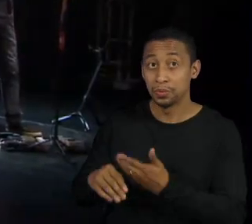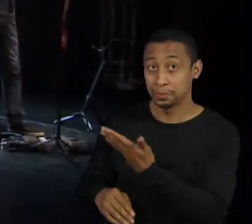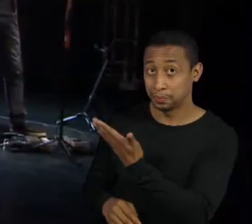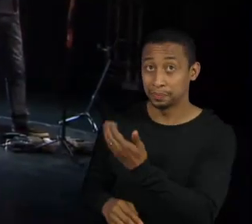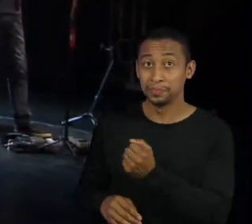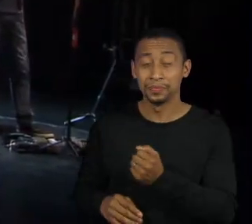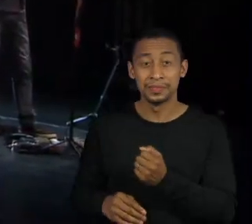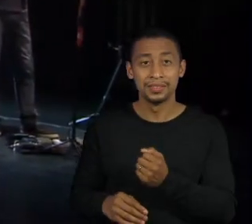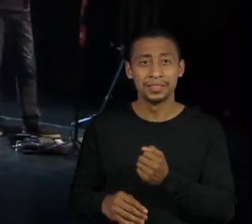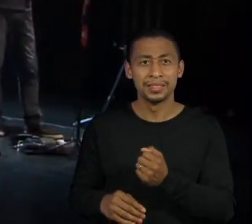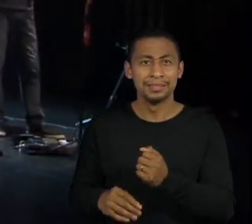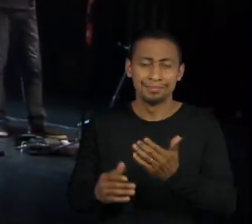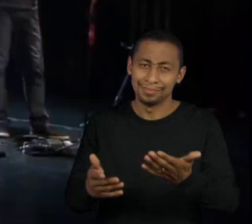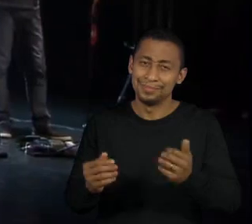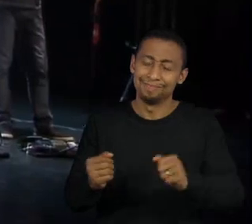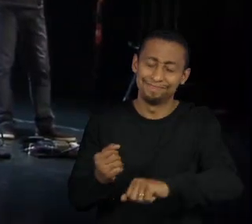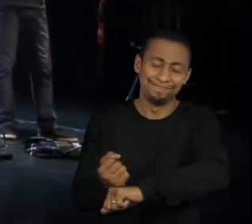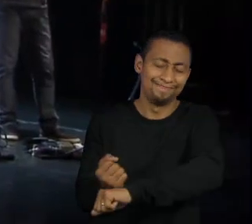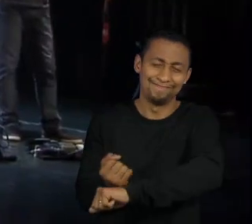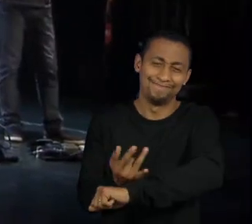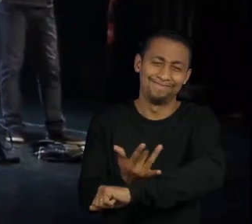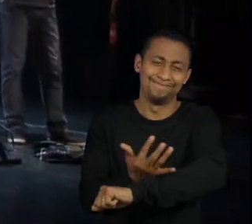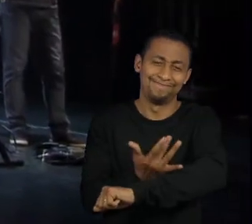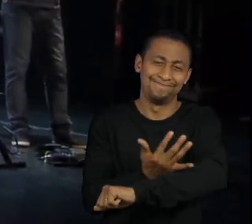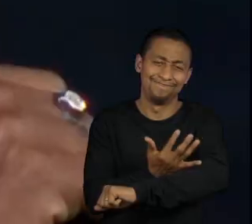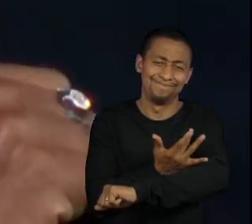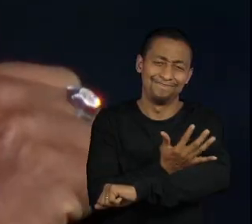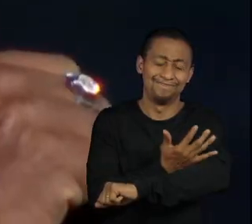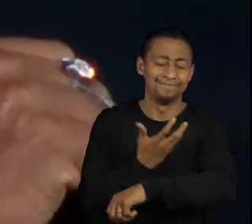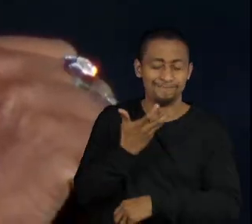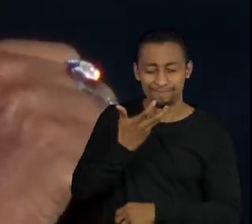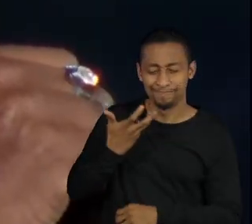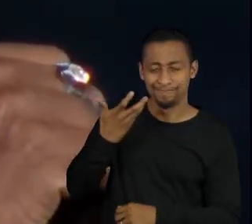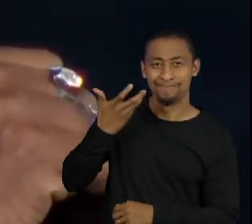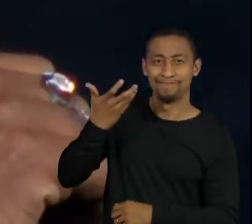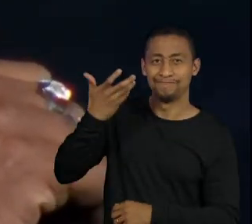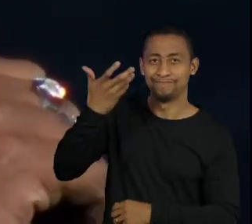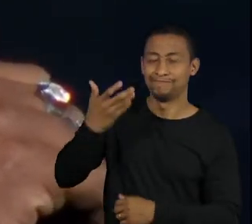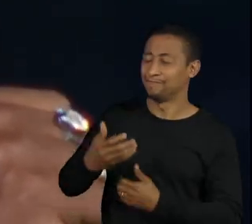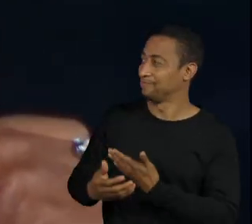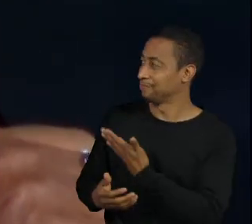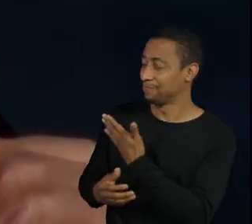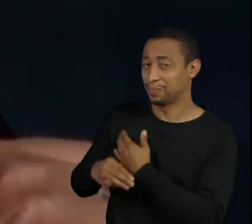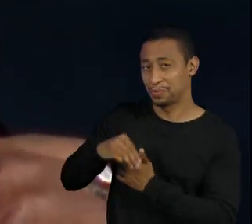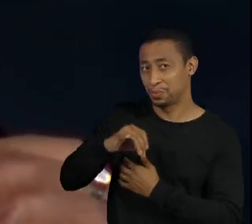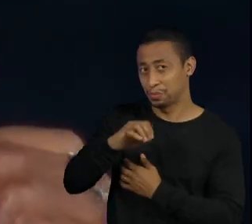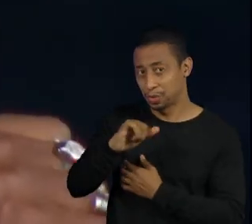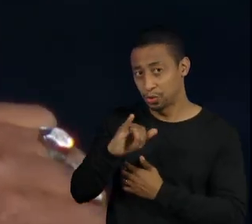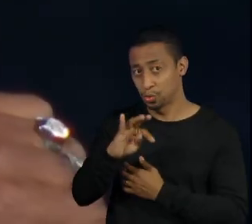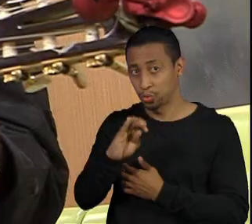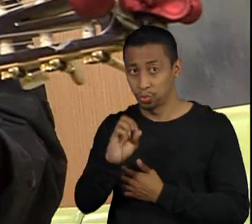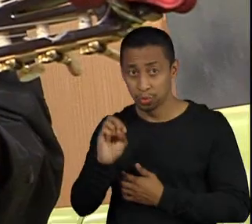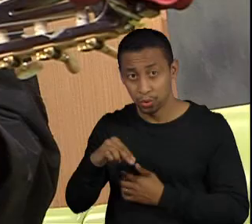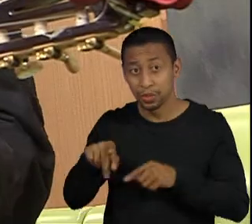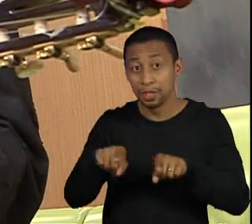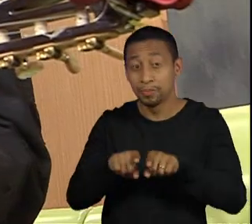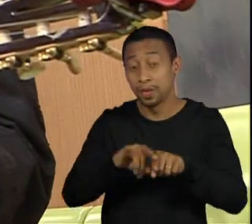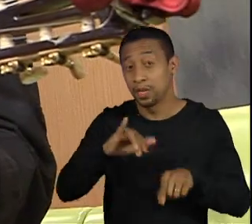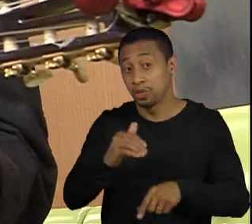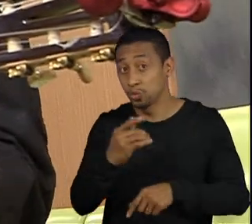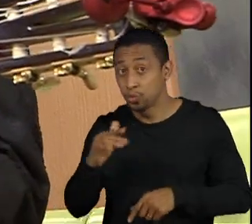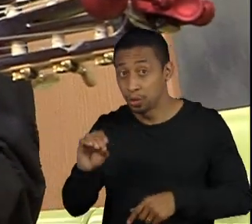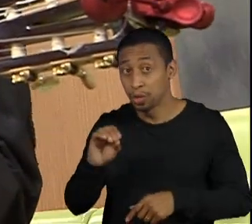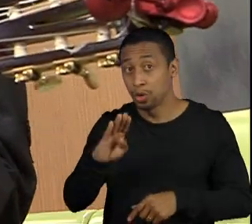Parece improvável não se emocionar com as vozes e composições de Milton Nascimento e João Bosco. Onde